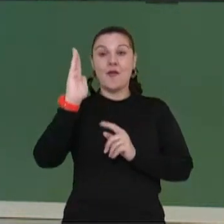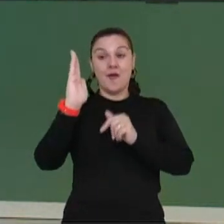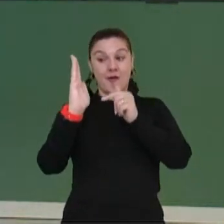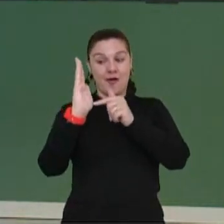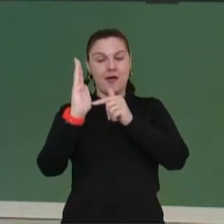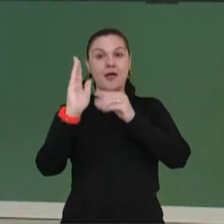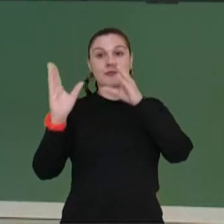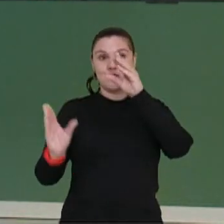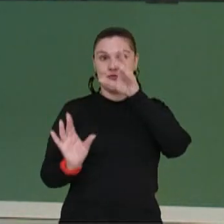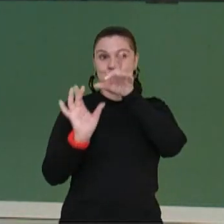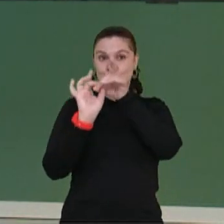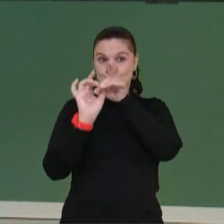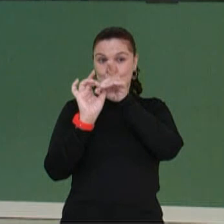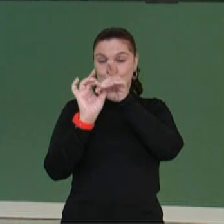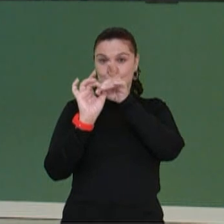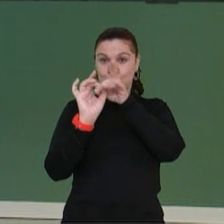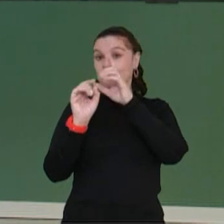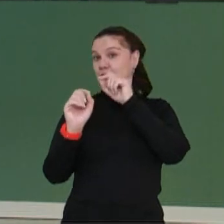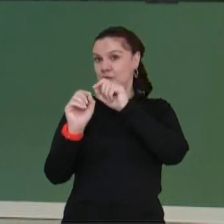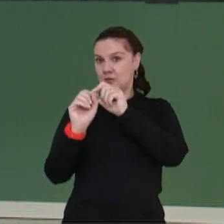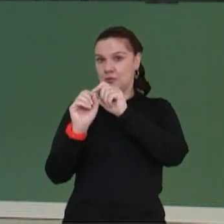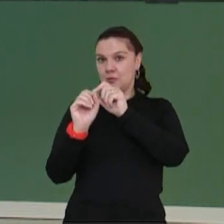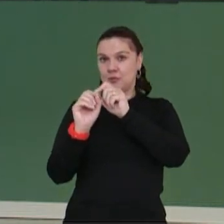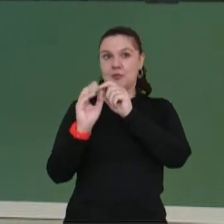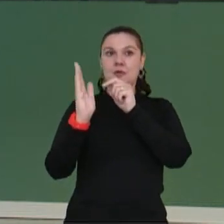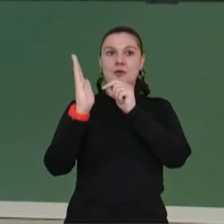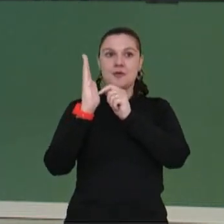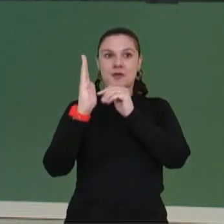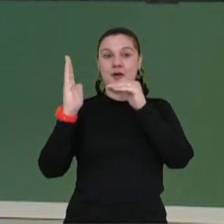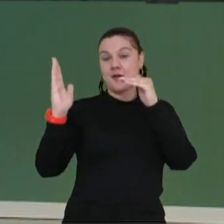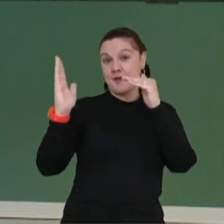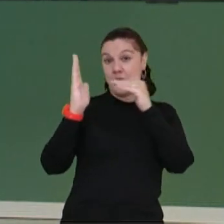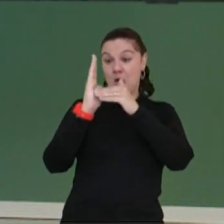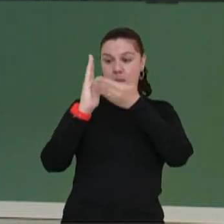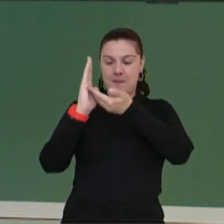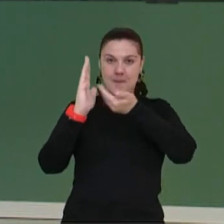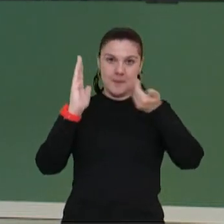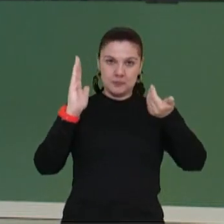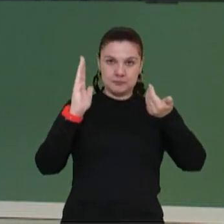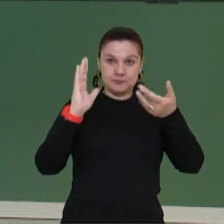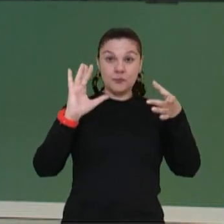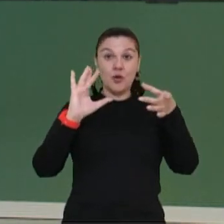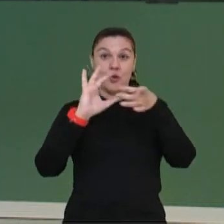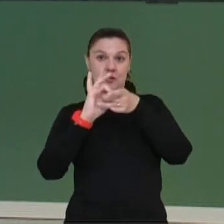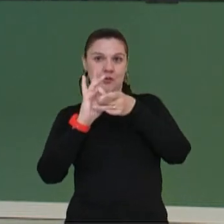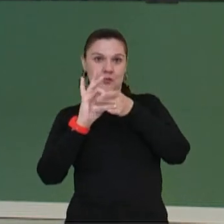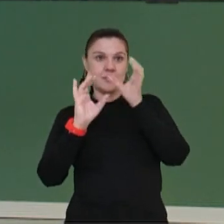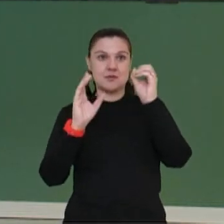está incluído no intervalo. Tá? Então, o limite inferior, ali, o dado inferior, ele está